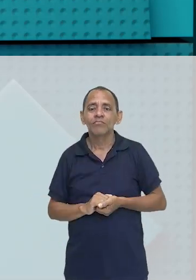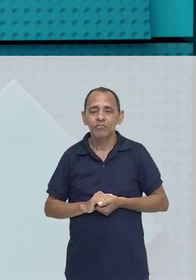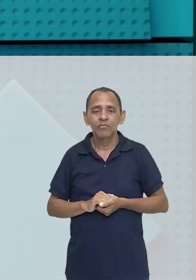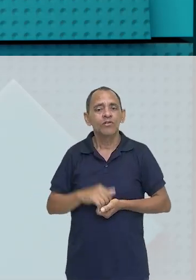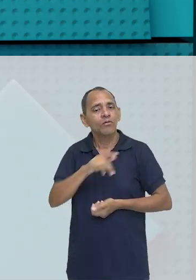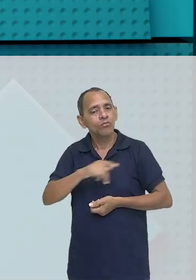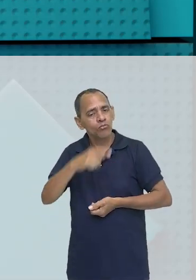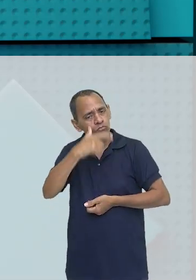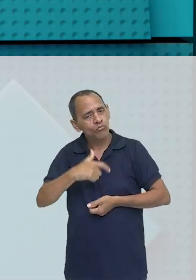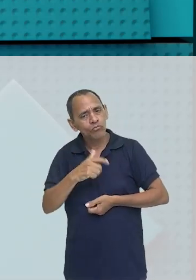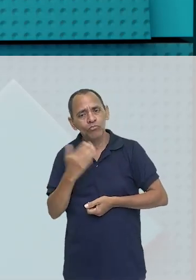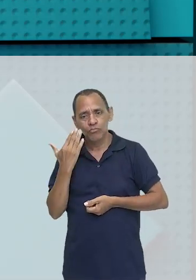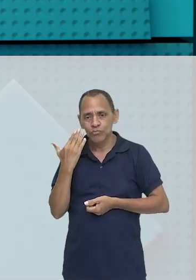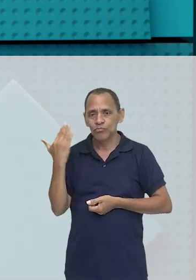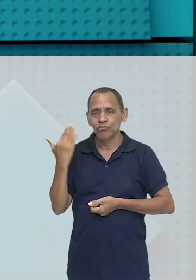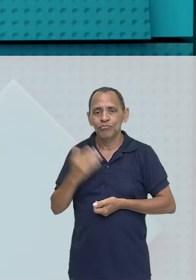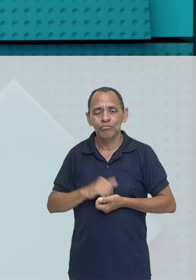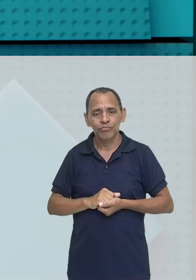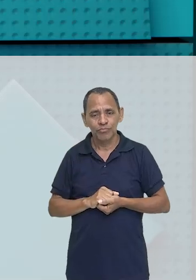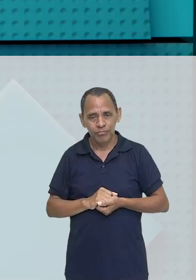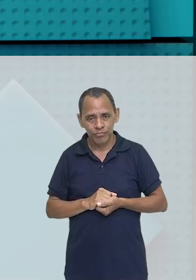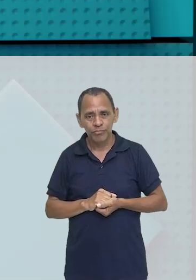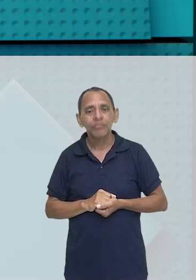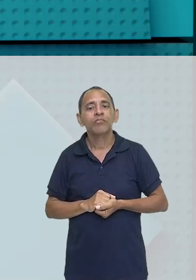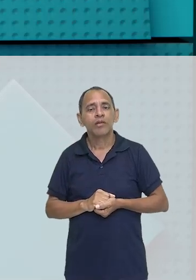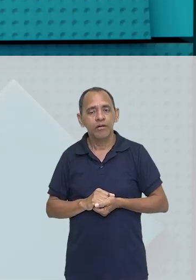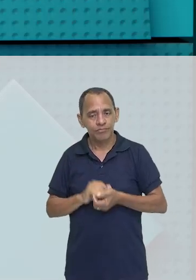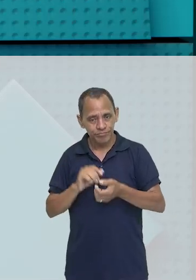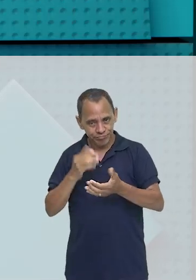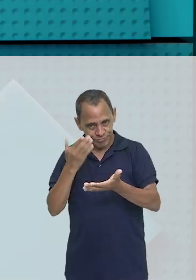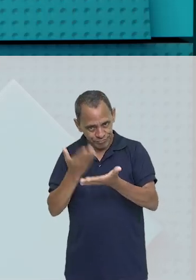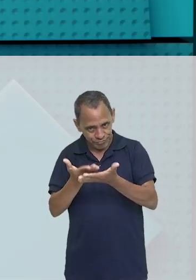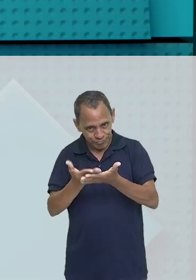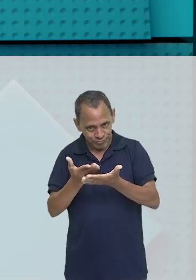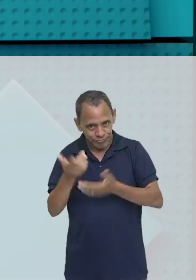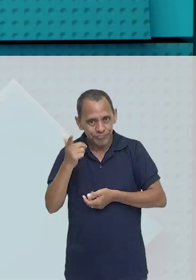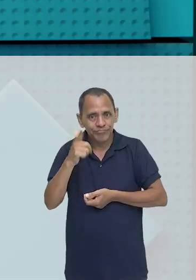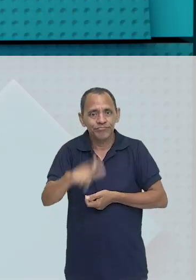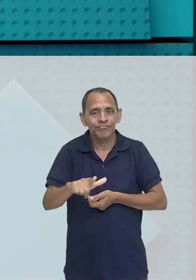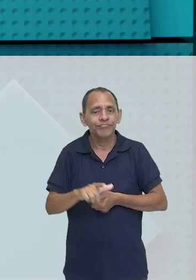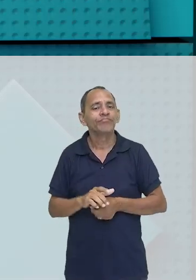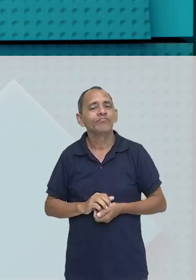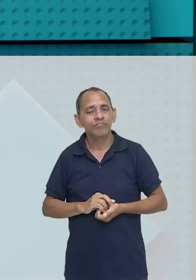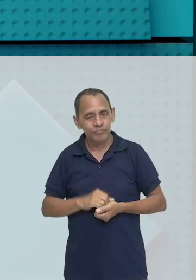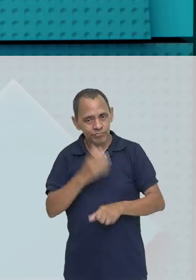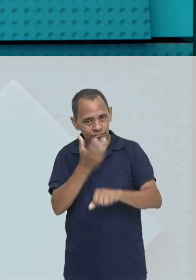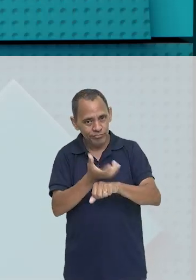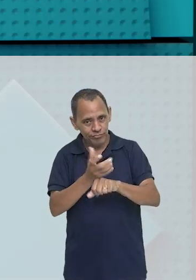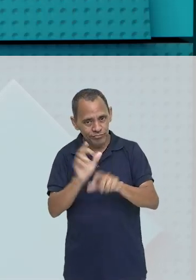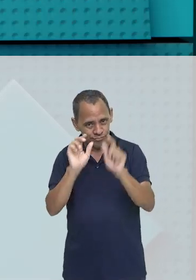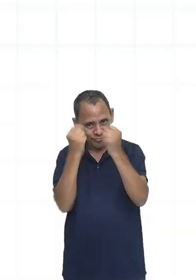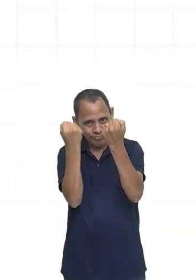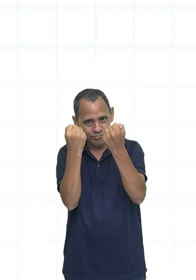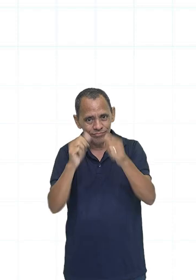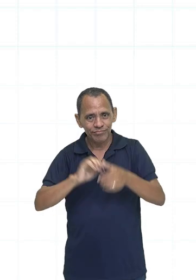com vocês para nós explorarmos mais um conteúdo da nossa fantástica disciplina. Vamos